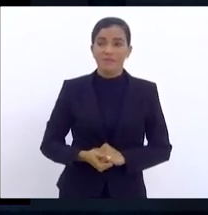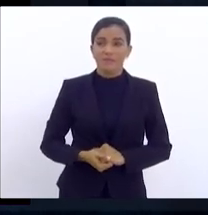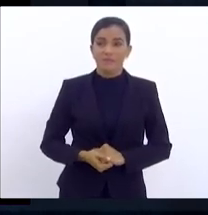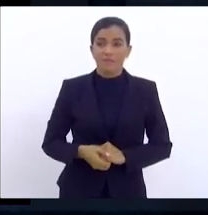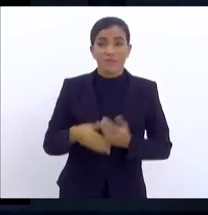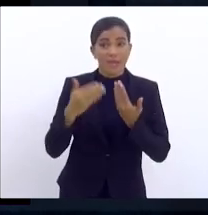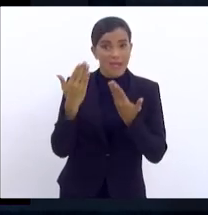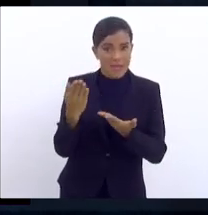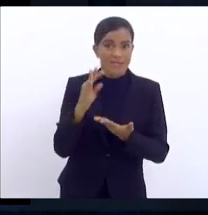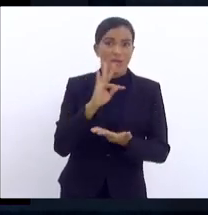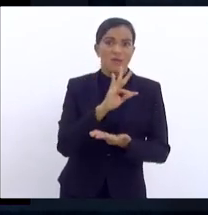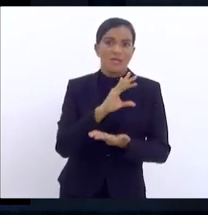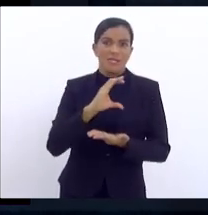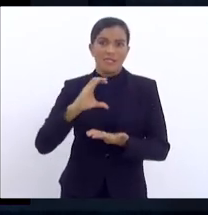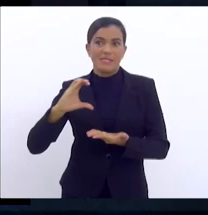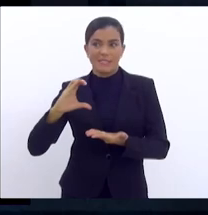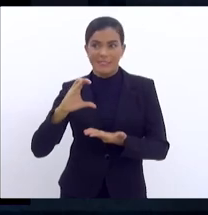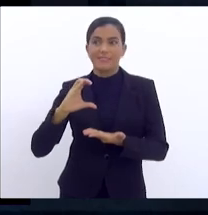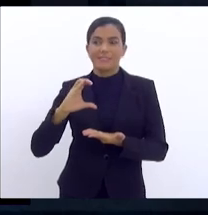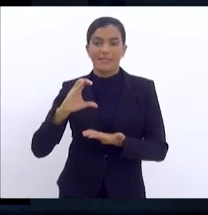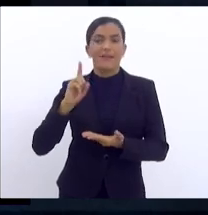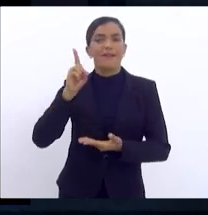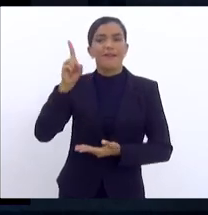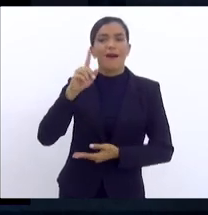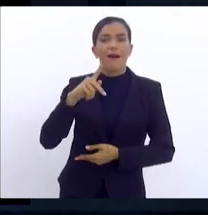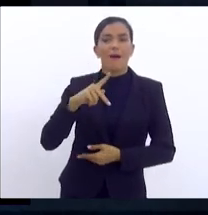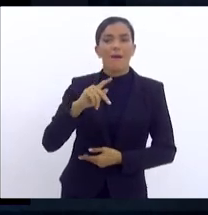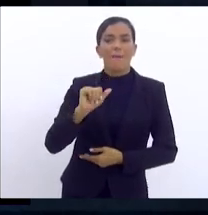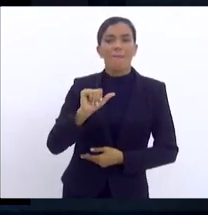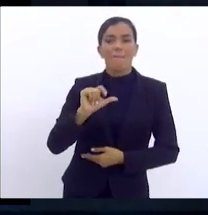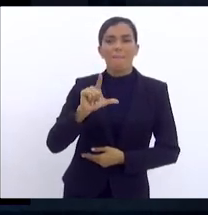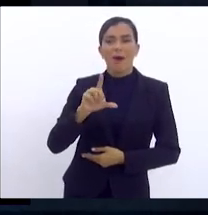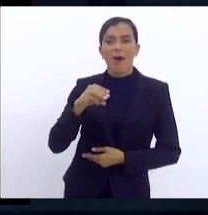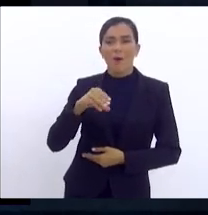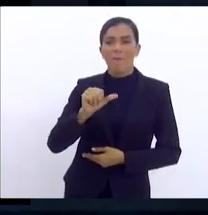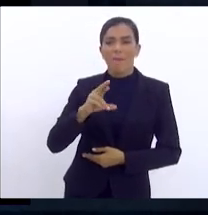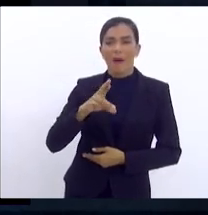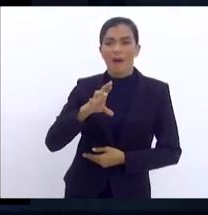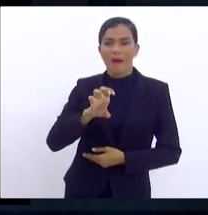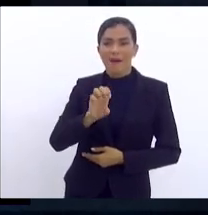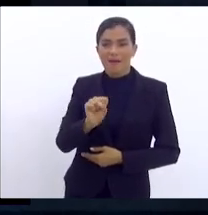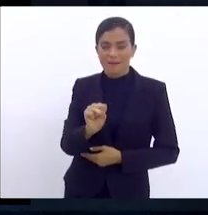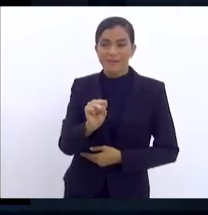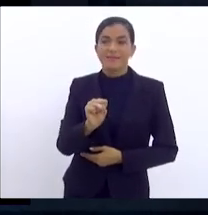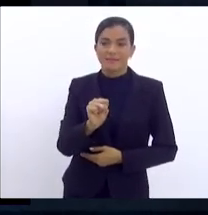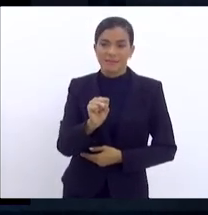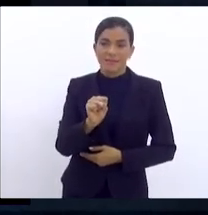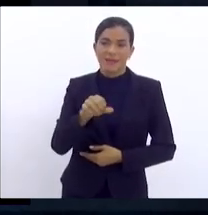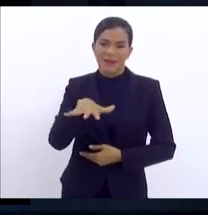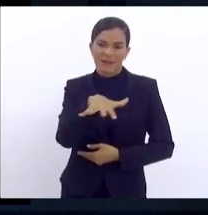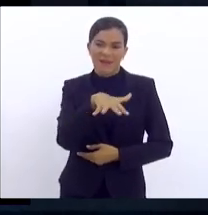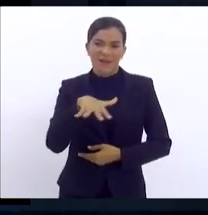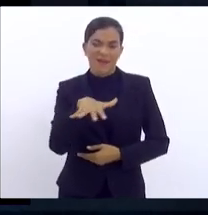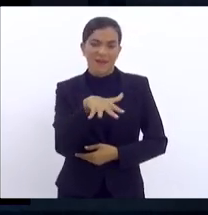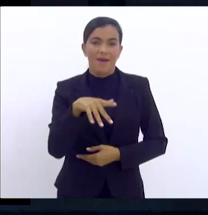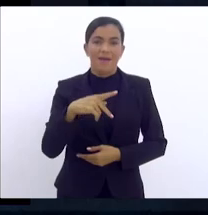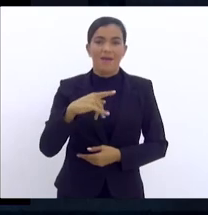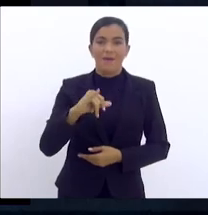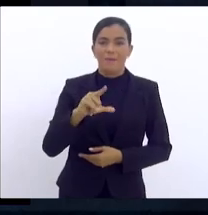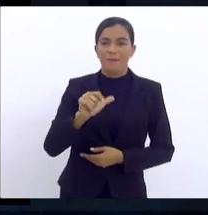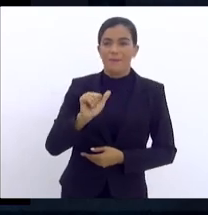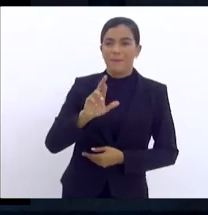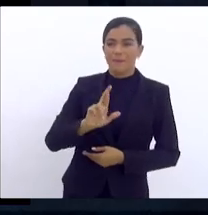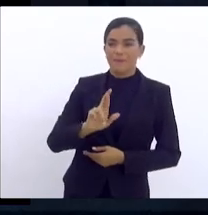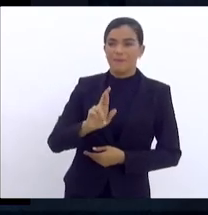Esse aí é o terceiro comando também lá no Palmares melhor lugar do Pilar para morar para morar naquela região Olha a